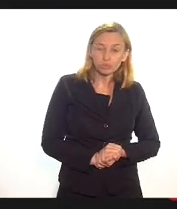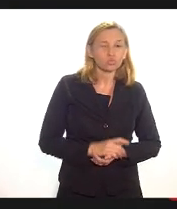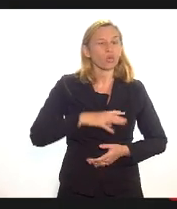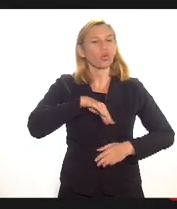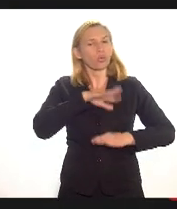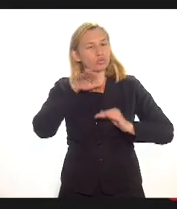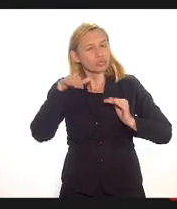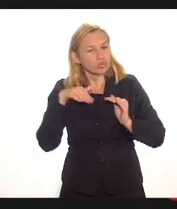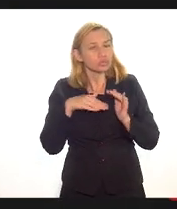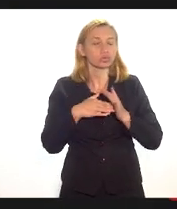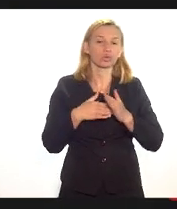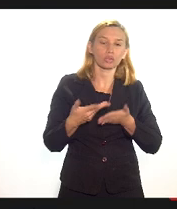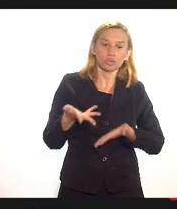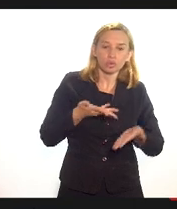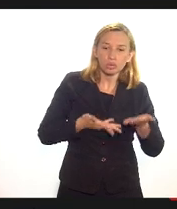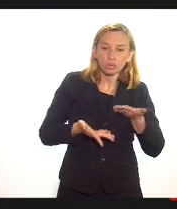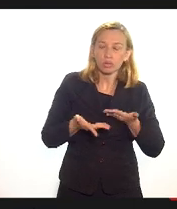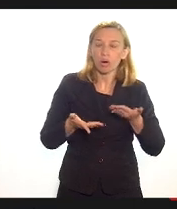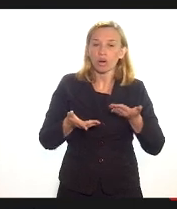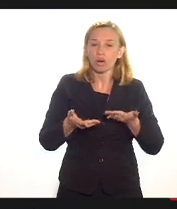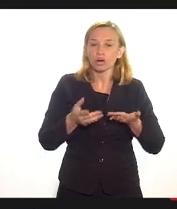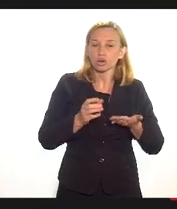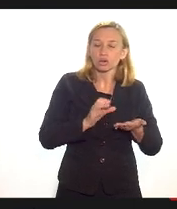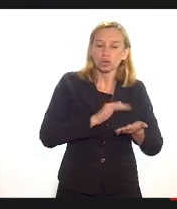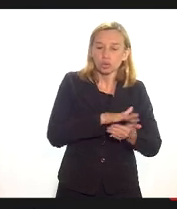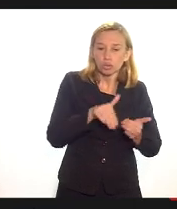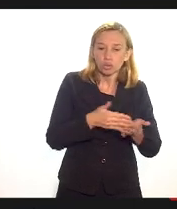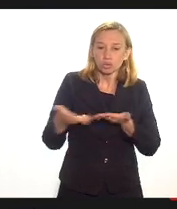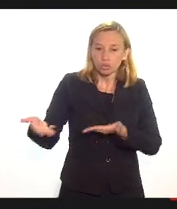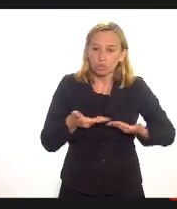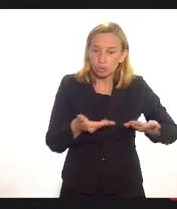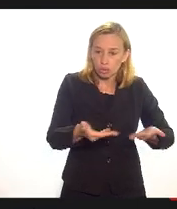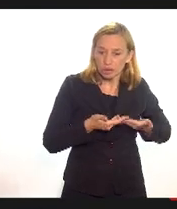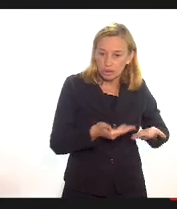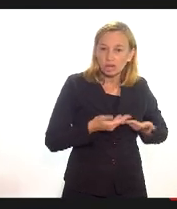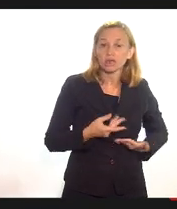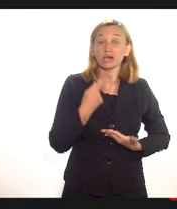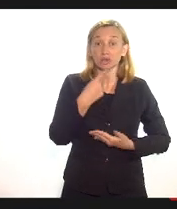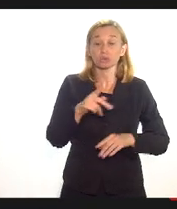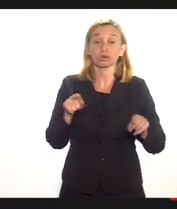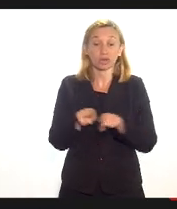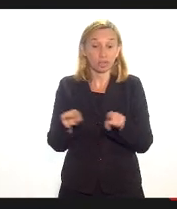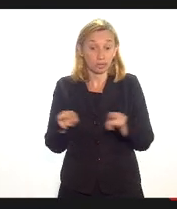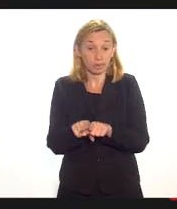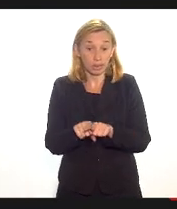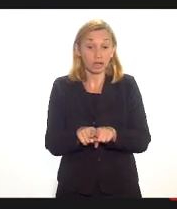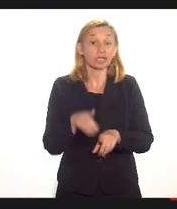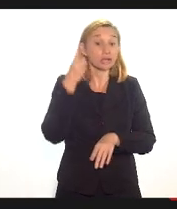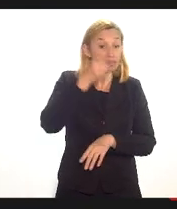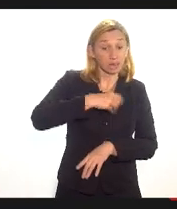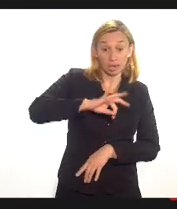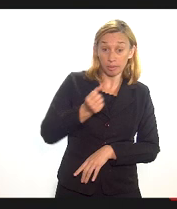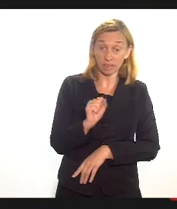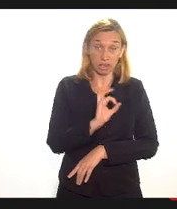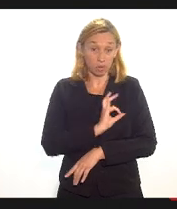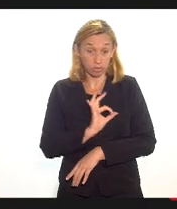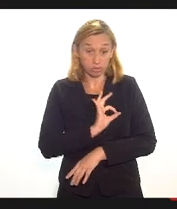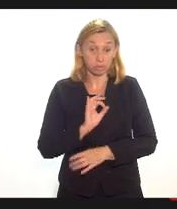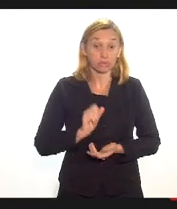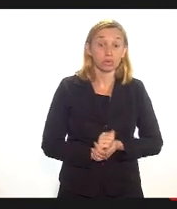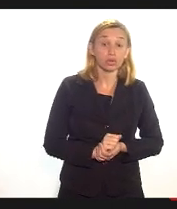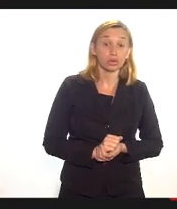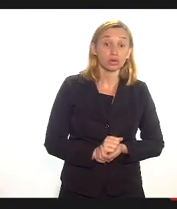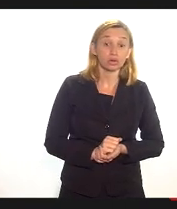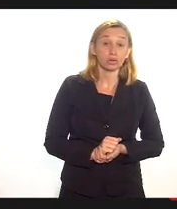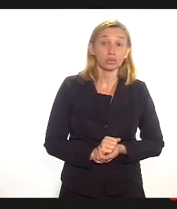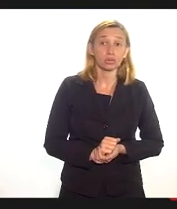as participações dos convidados, dos companheiros deputados, a sua especificamente, da deputada Marta Rocha.